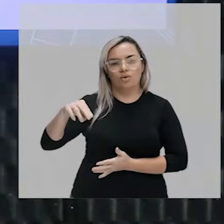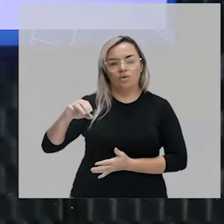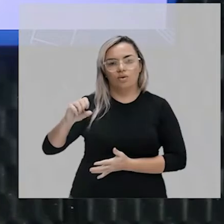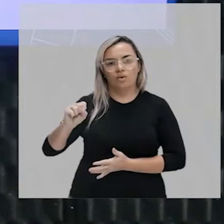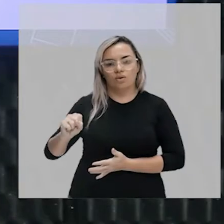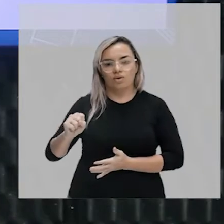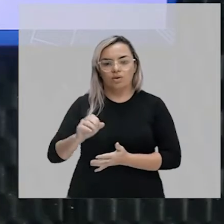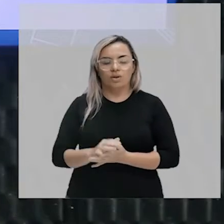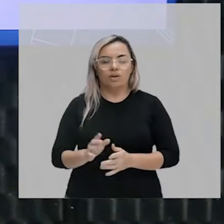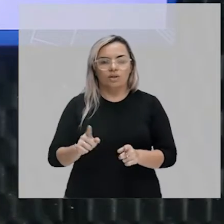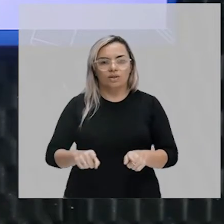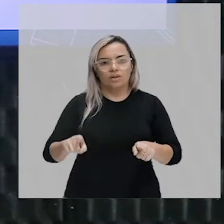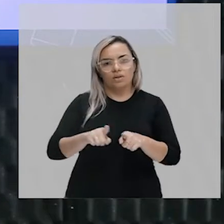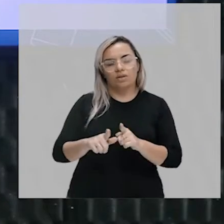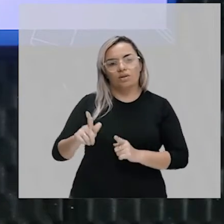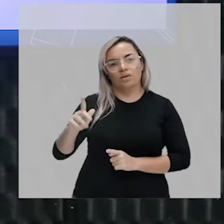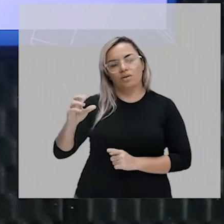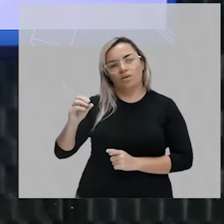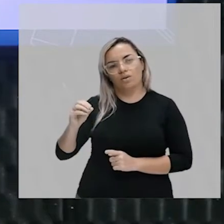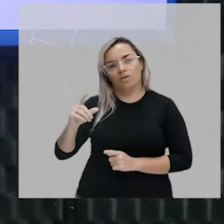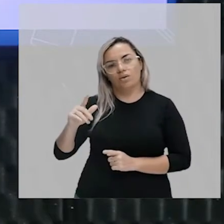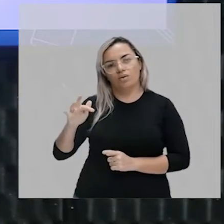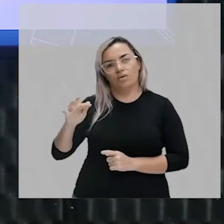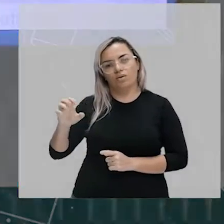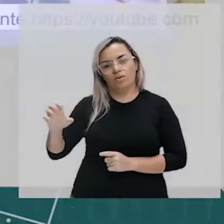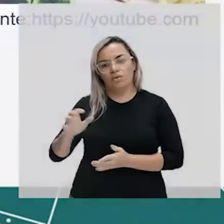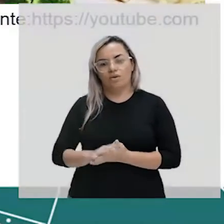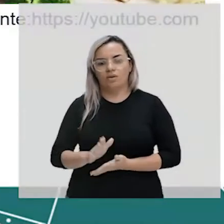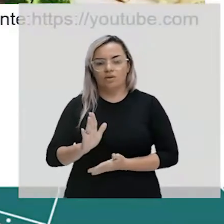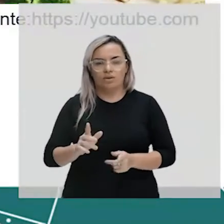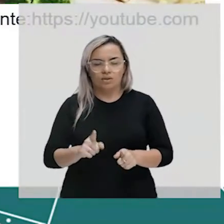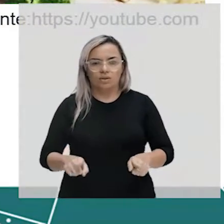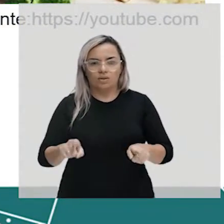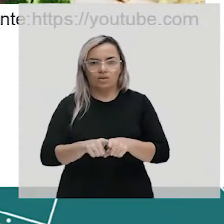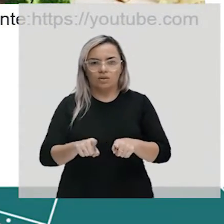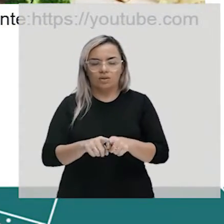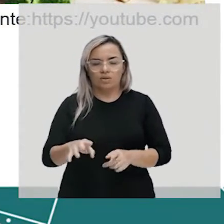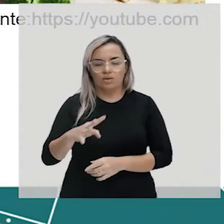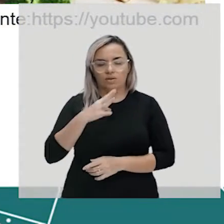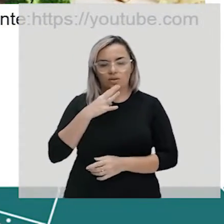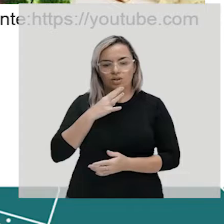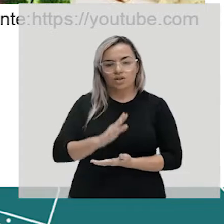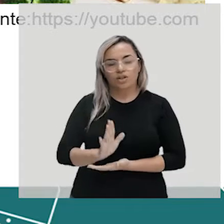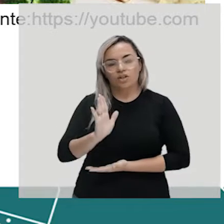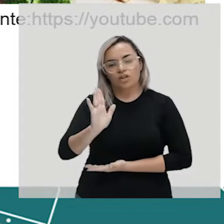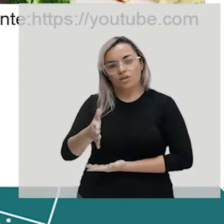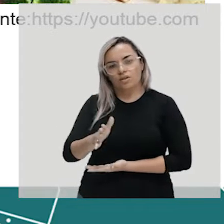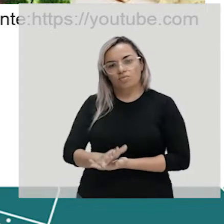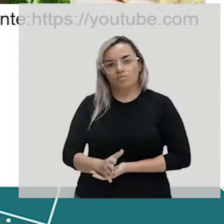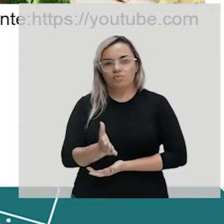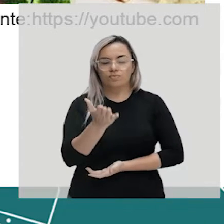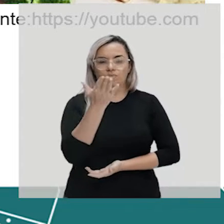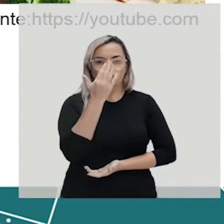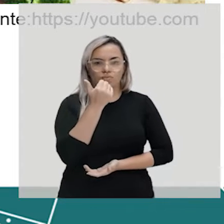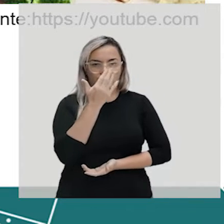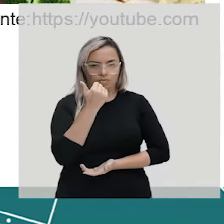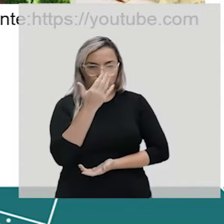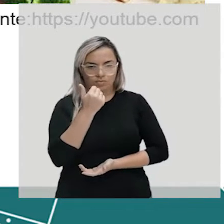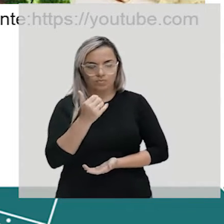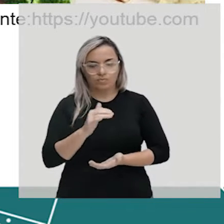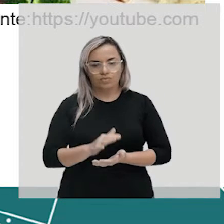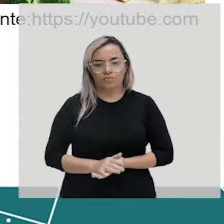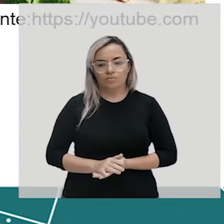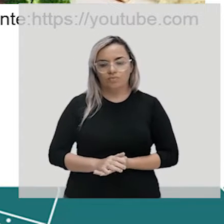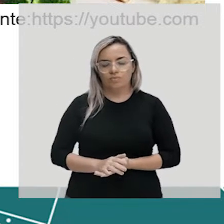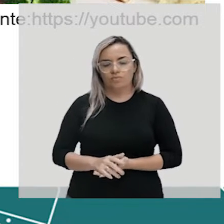modalidades como golfe rugby também são muito conhecidas quando a gente pensa na alimentação a alimentação britânica